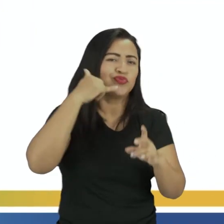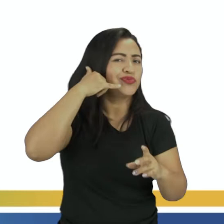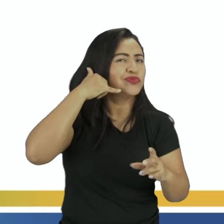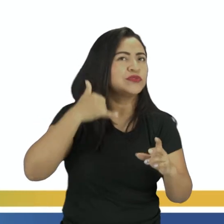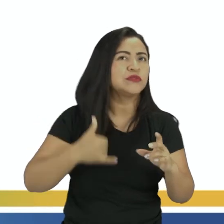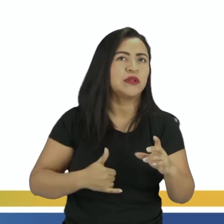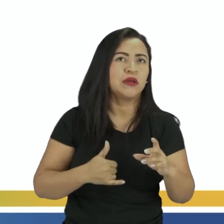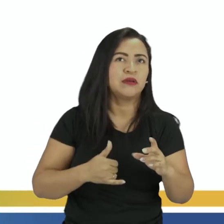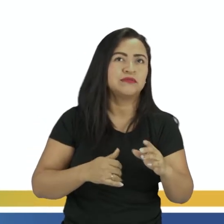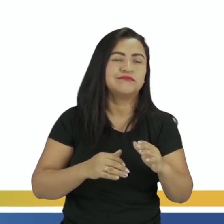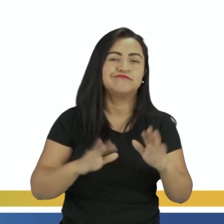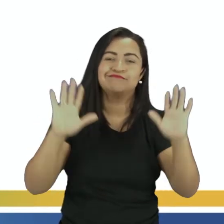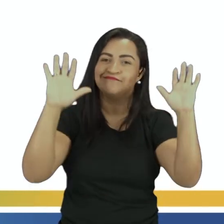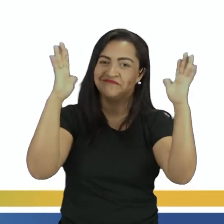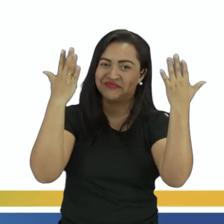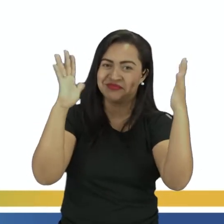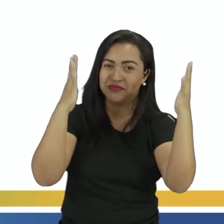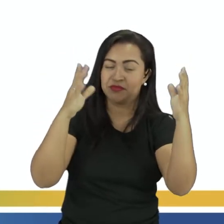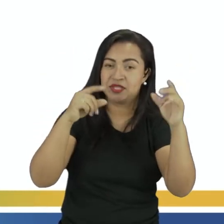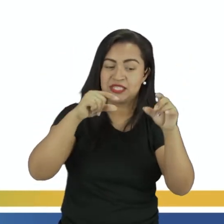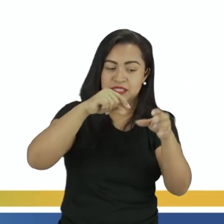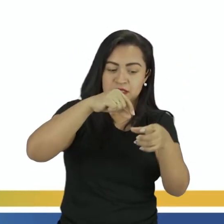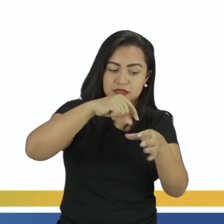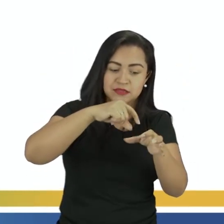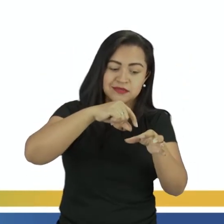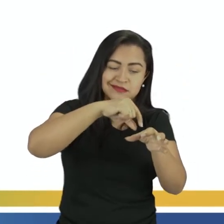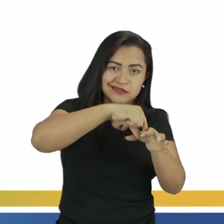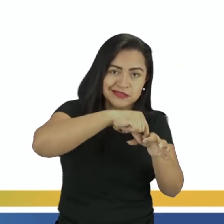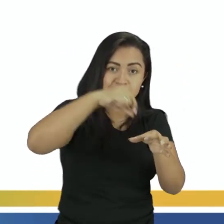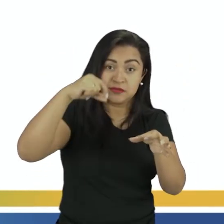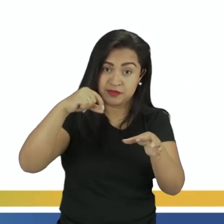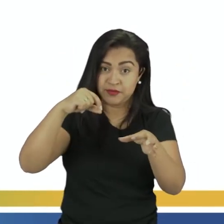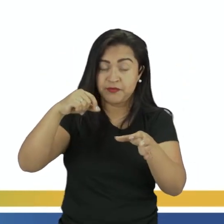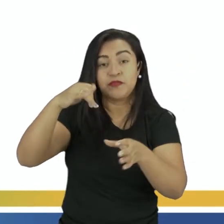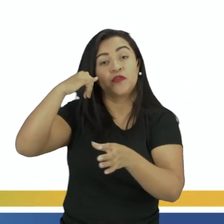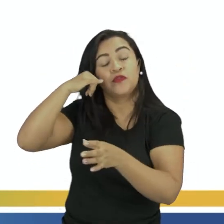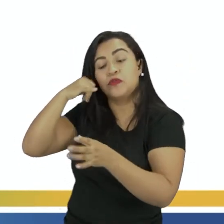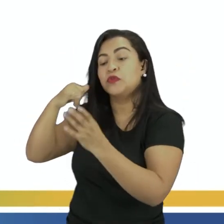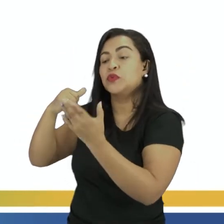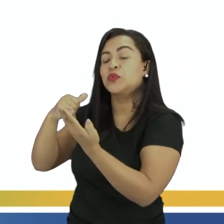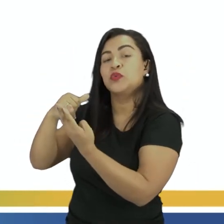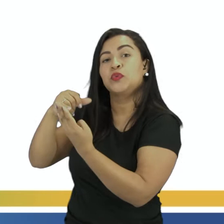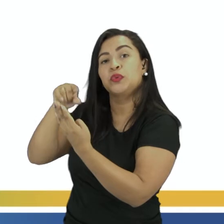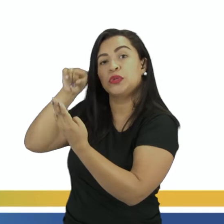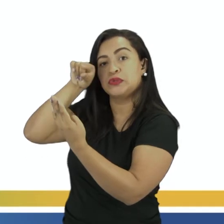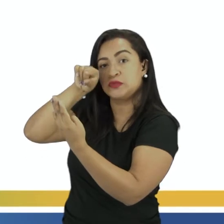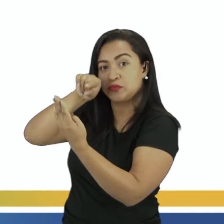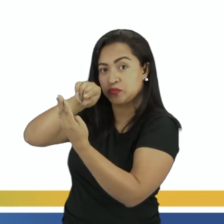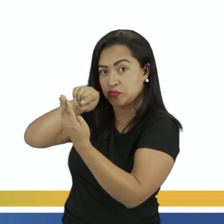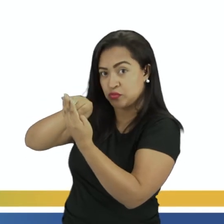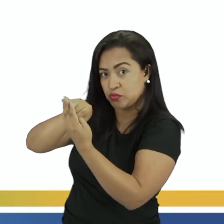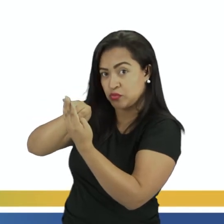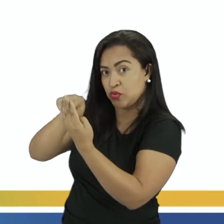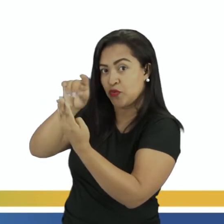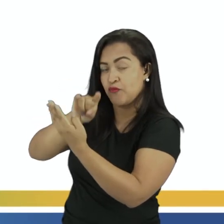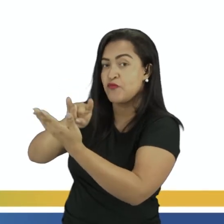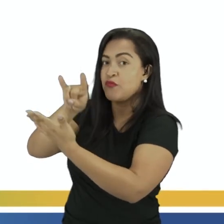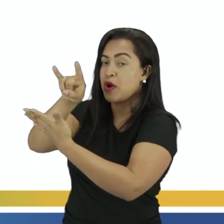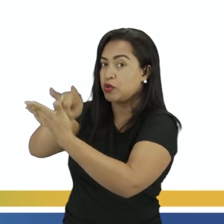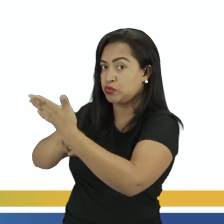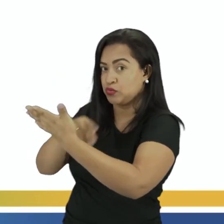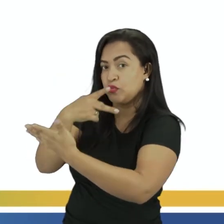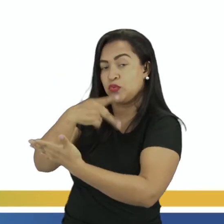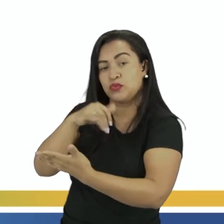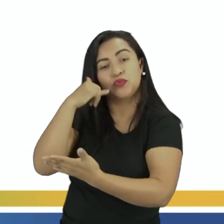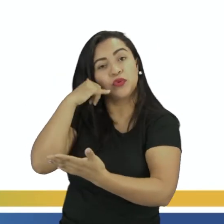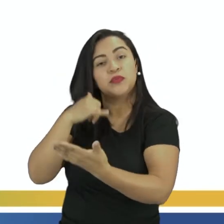Destaque com cuidado o chip do cartão, encaixe o chip conforme indicado no manual do seu aparelho, geralmente esse